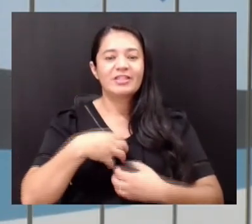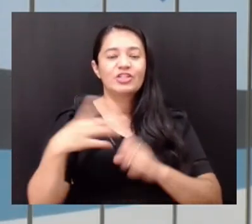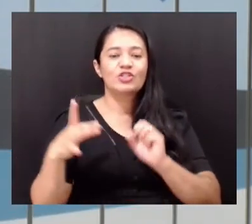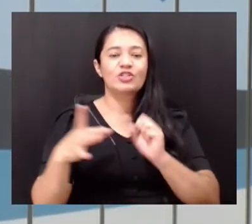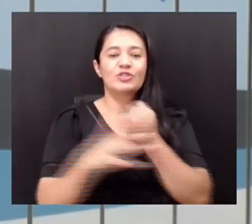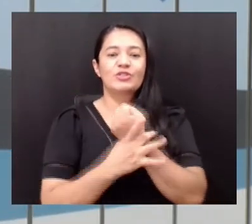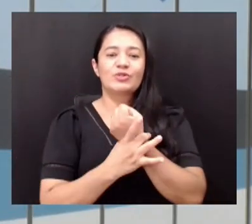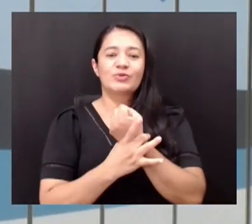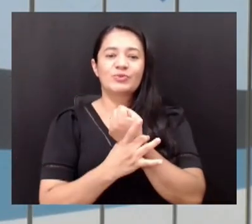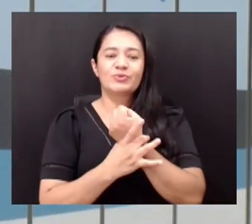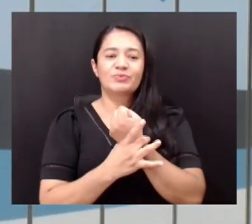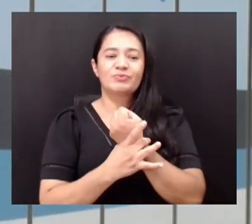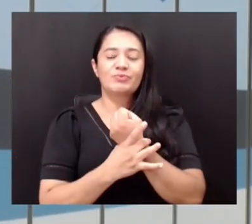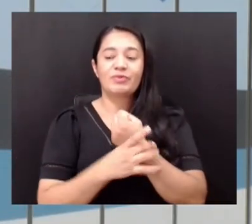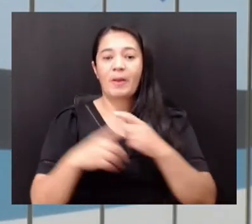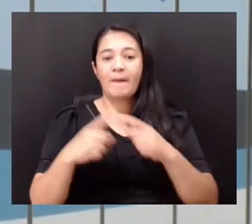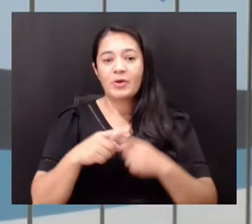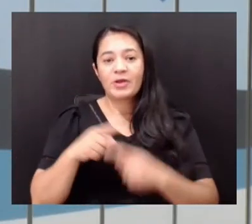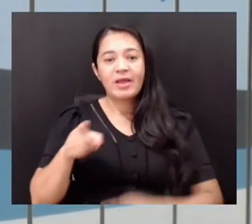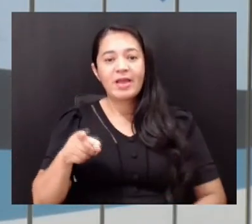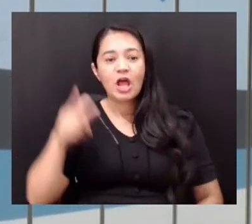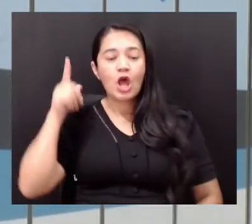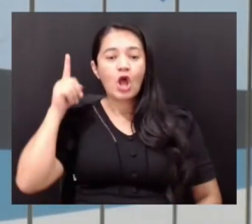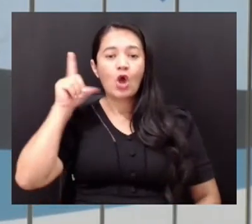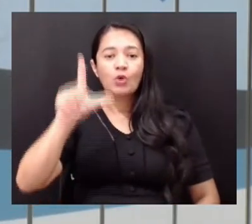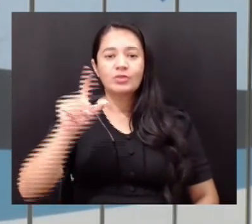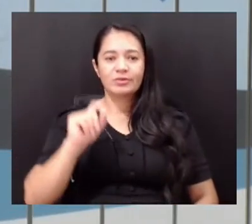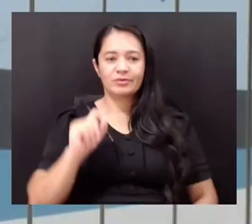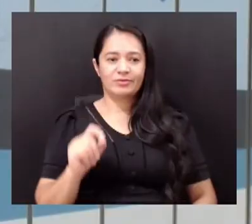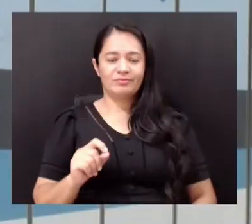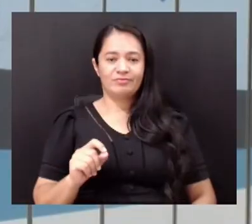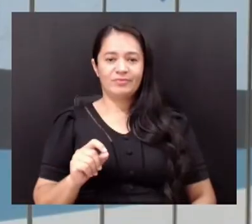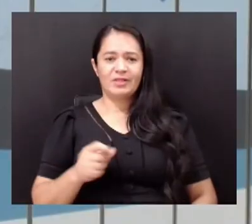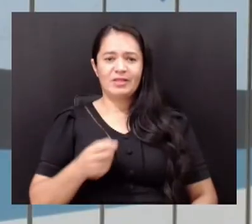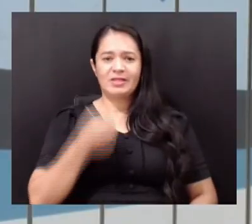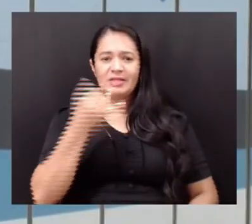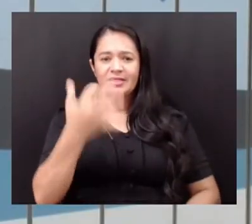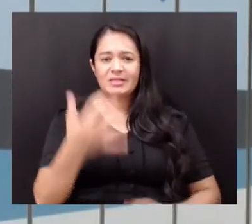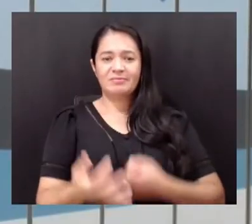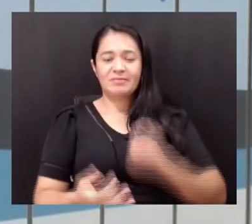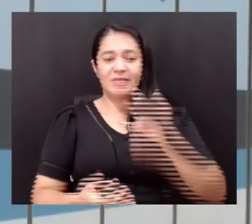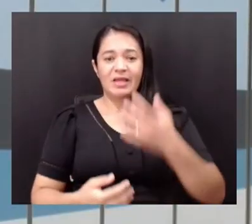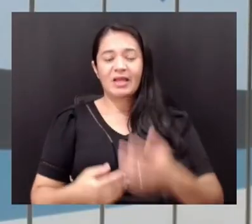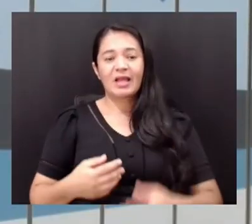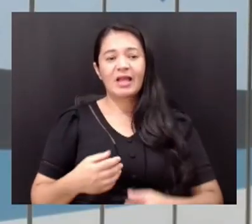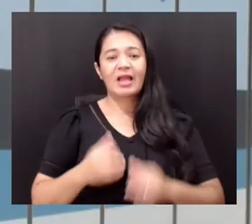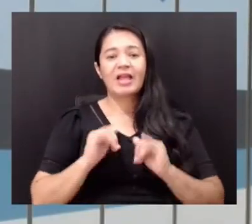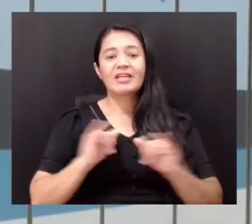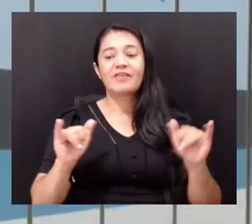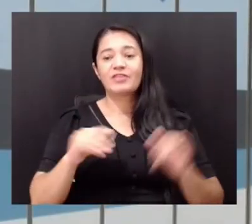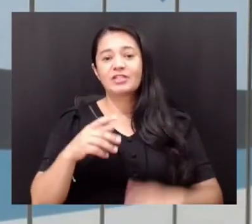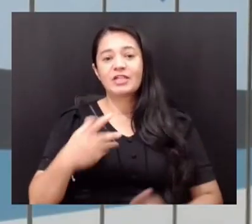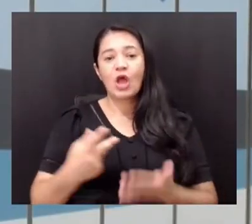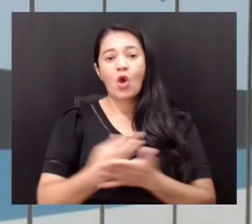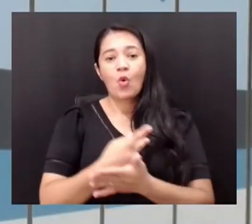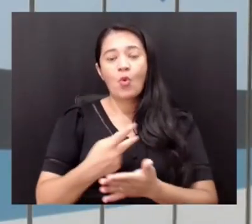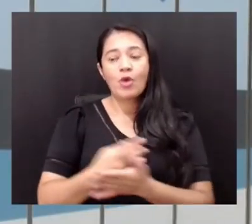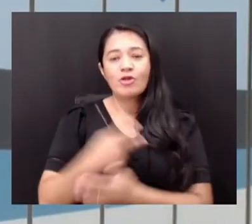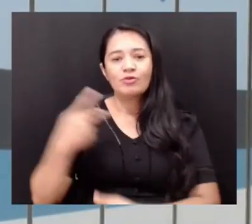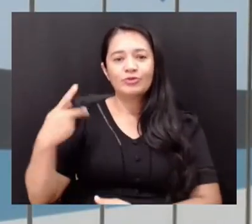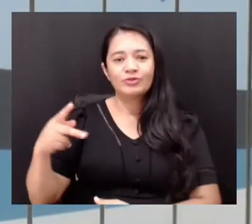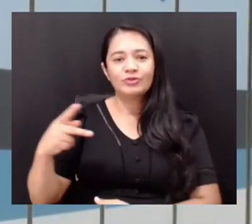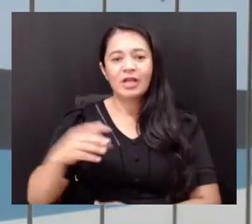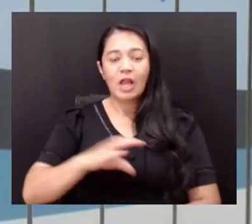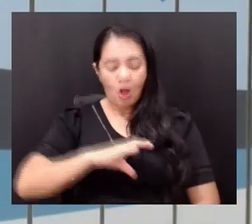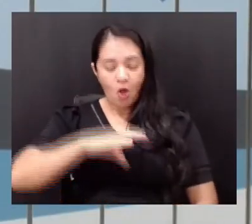elas conseguem, inclusive, relatar os seus erros, onde elas têm coragem de colocar as